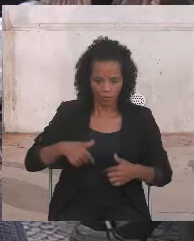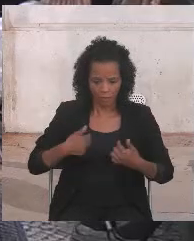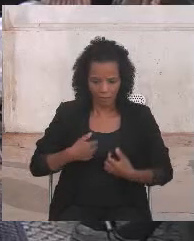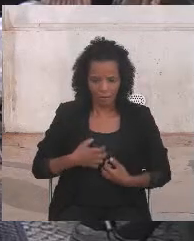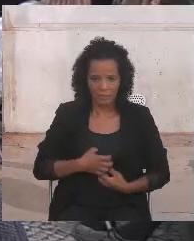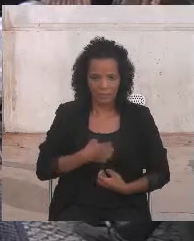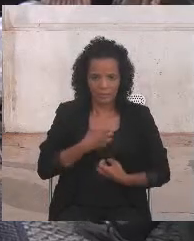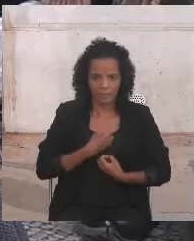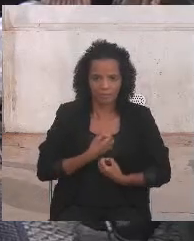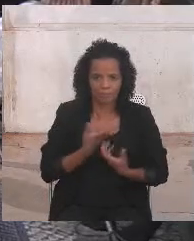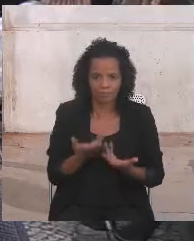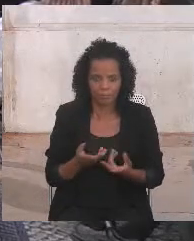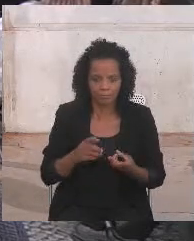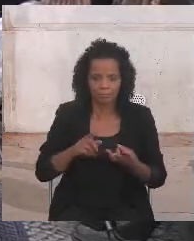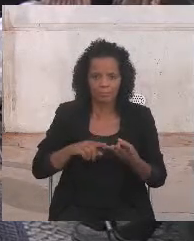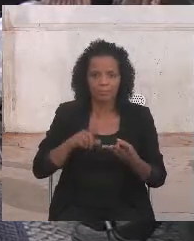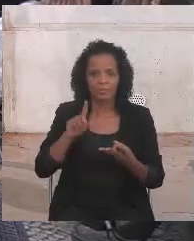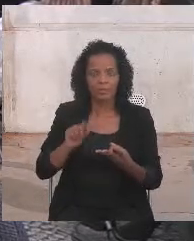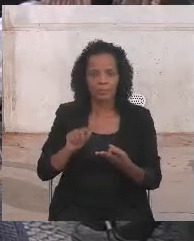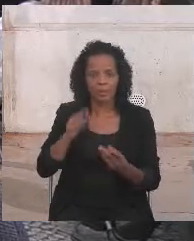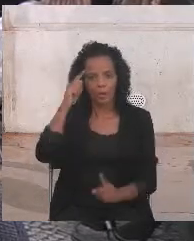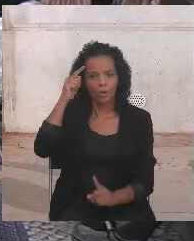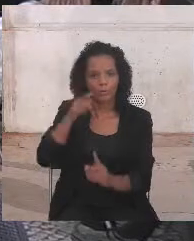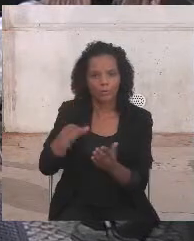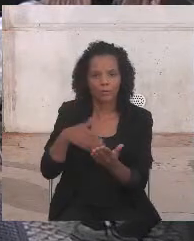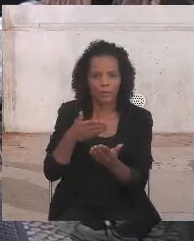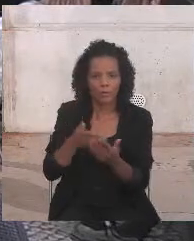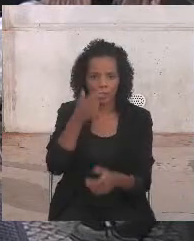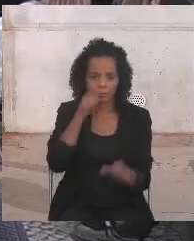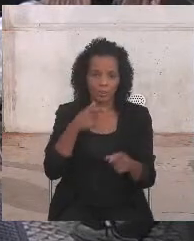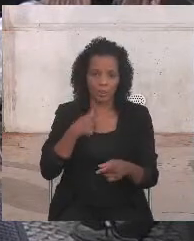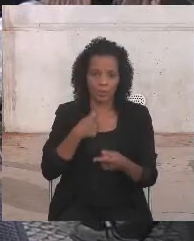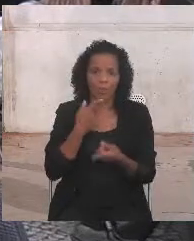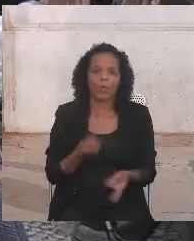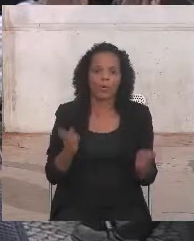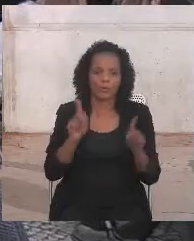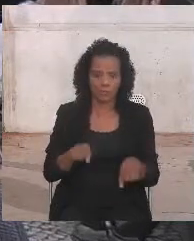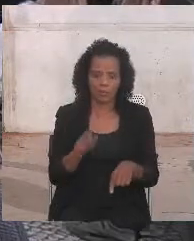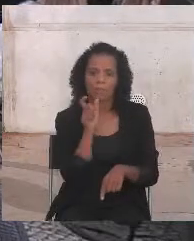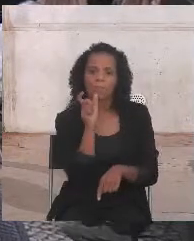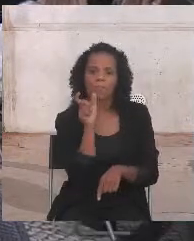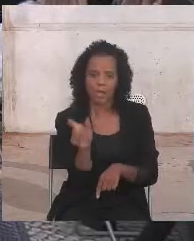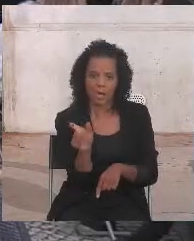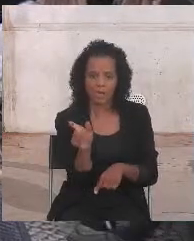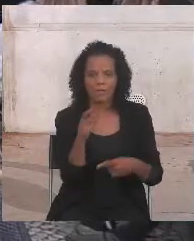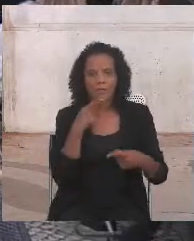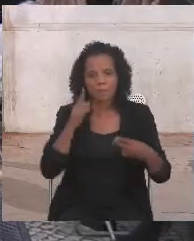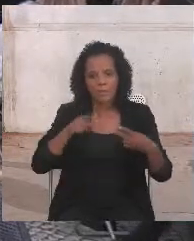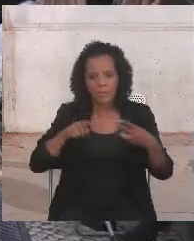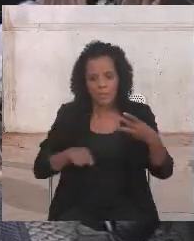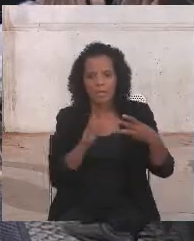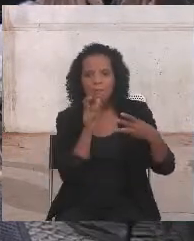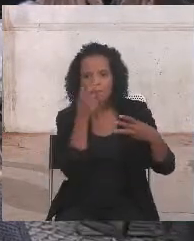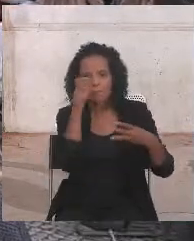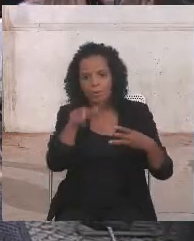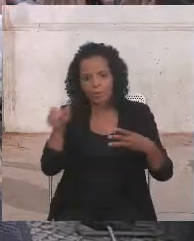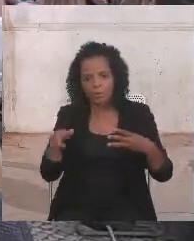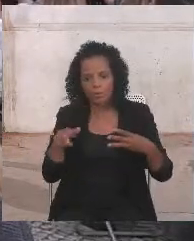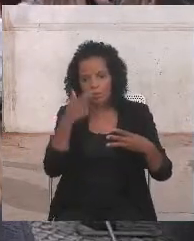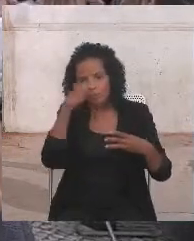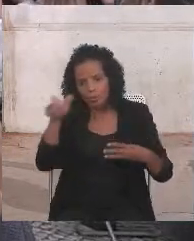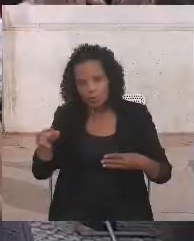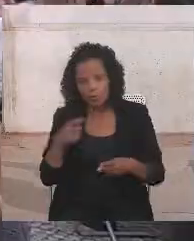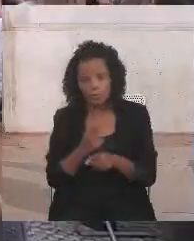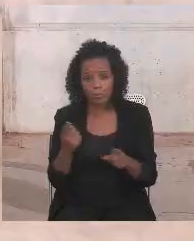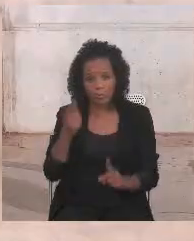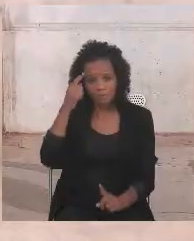pessoas e têm que servir as pessoas. E lá estou eu, mais uma vez, a utilizar em demasia a palavra pessoas. É